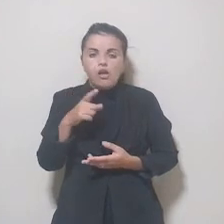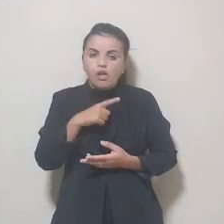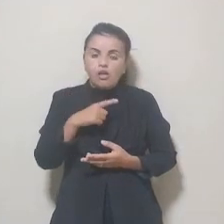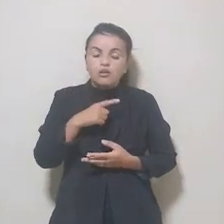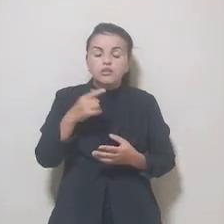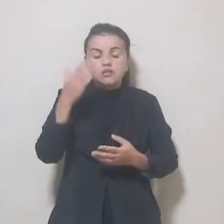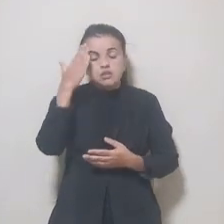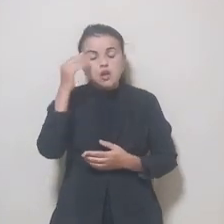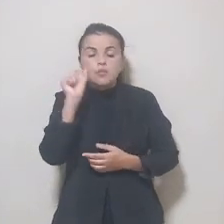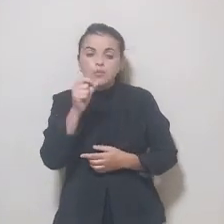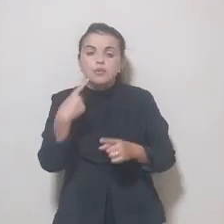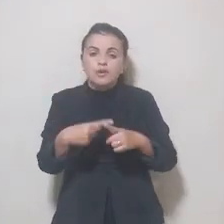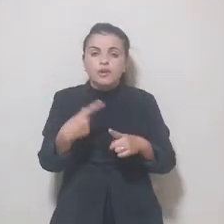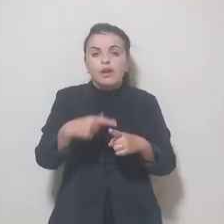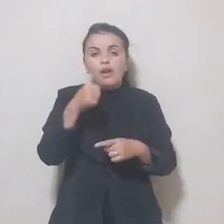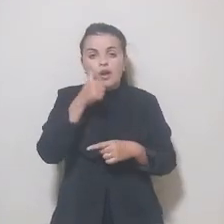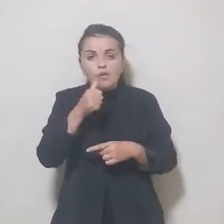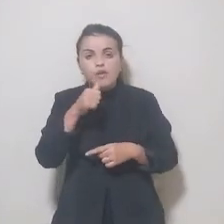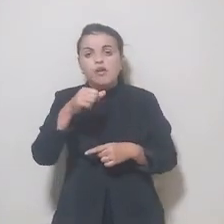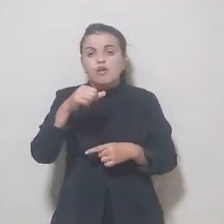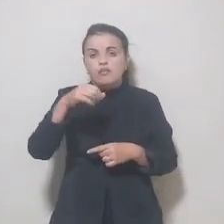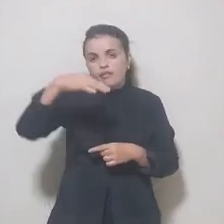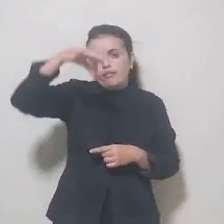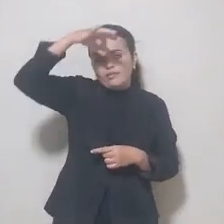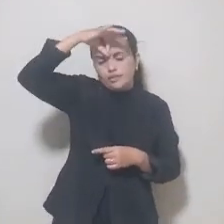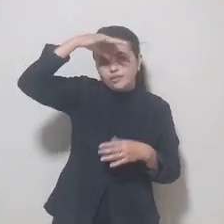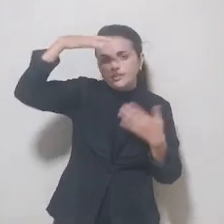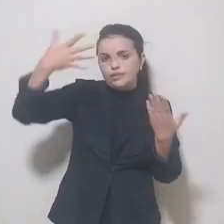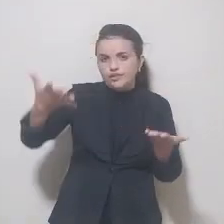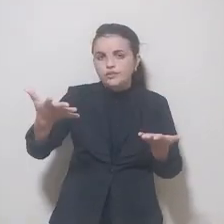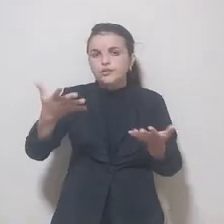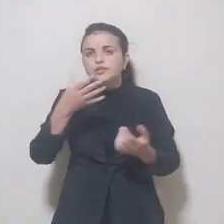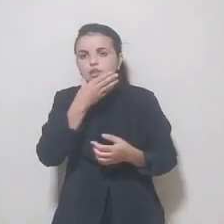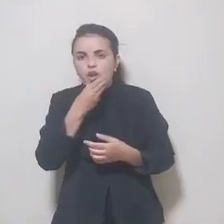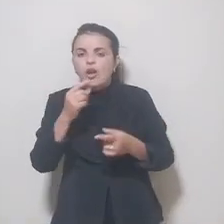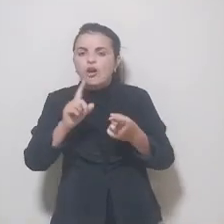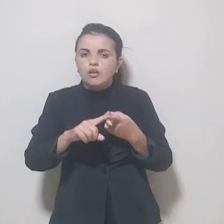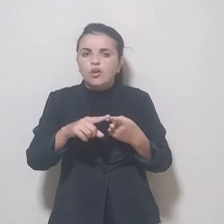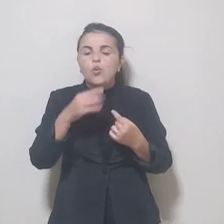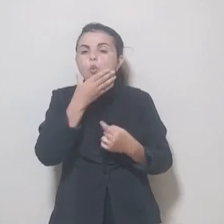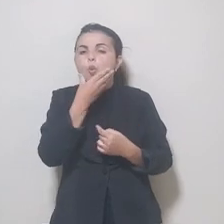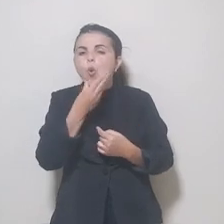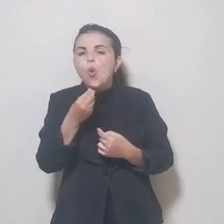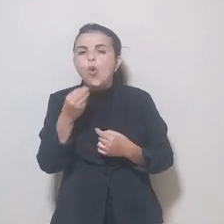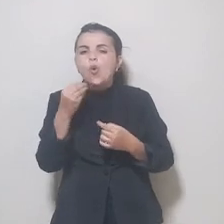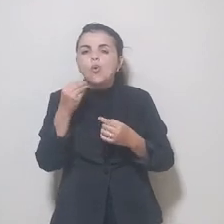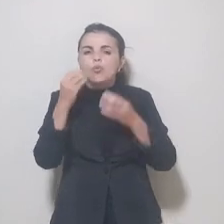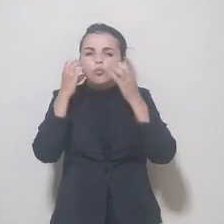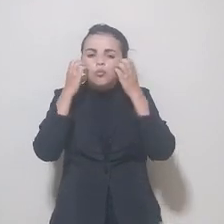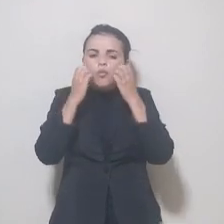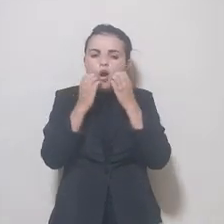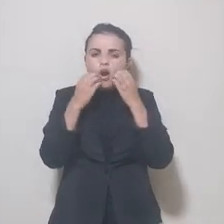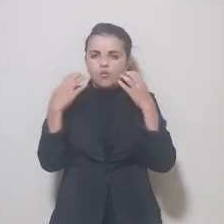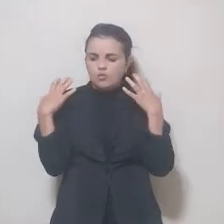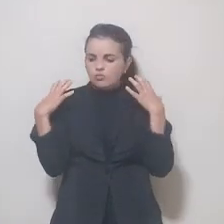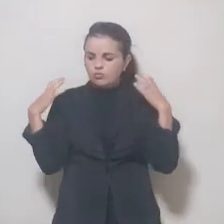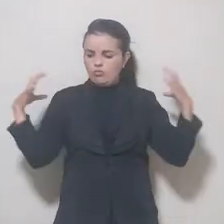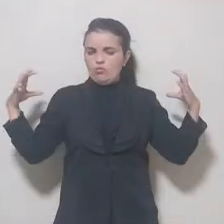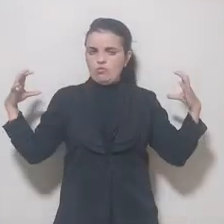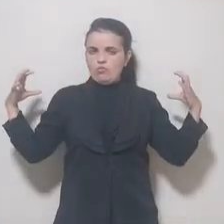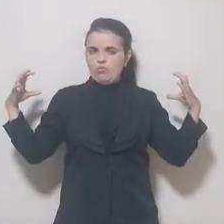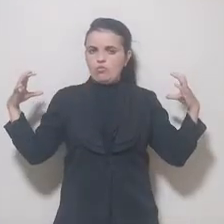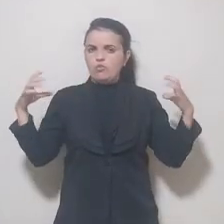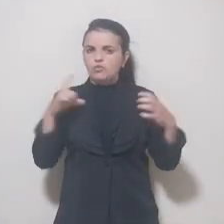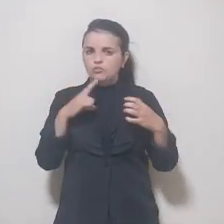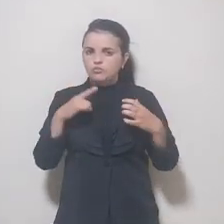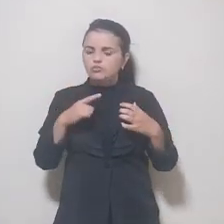as características sexuais primárias. As secundárias vêm depois, que é o alargamento do ombro, a barba, a forma como as